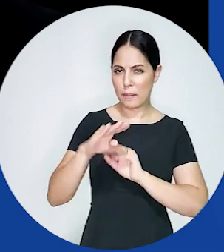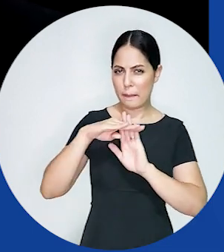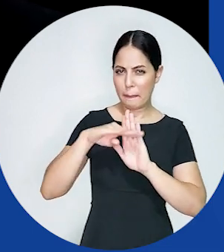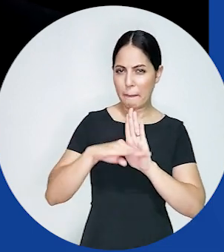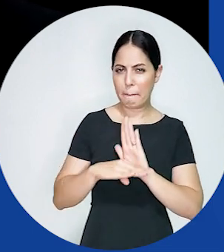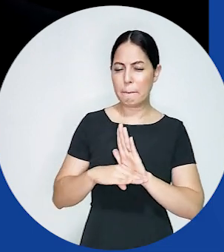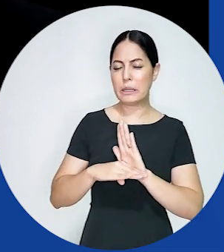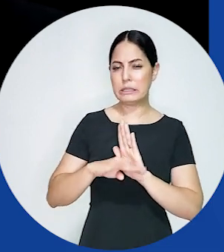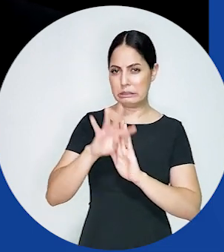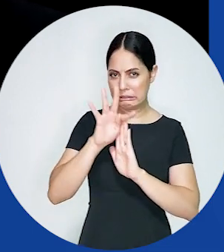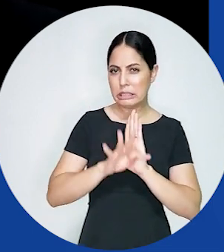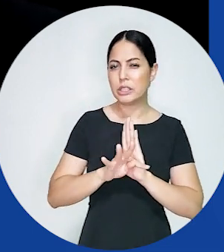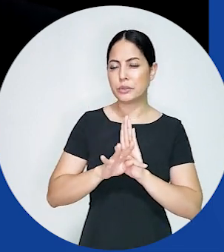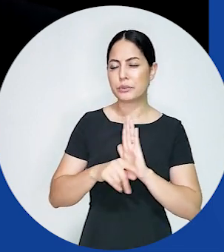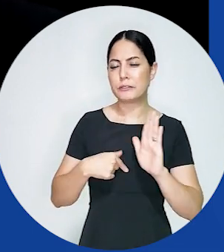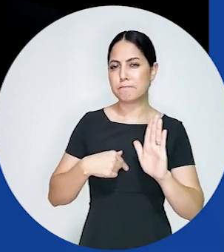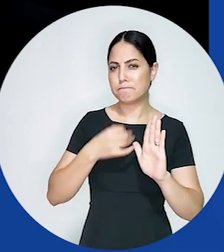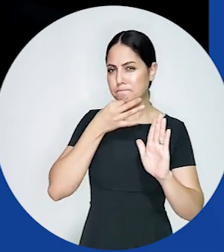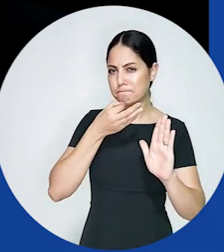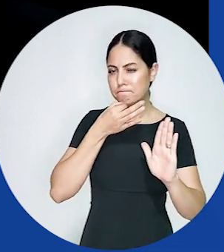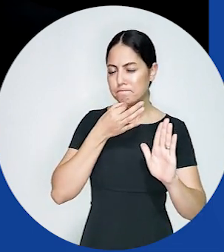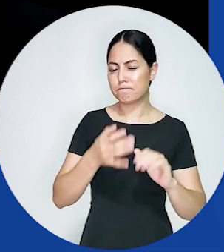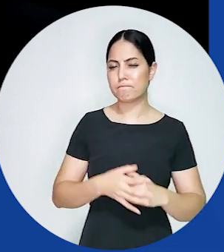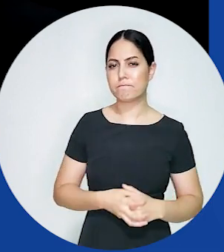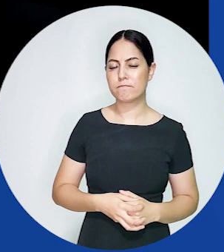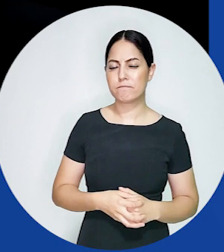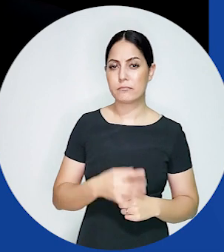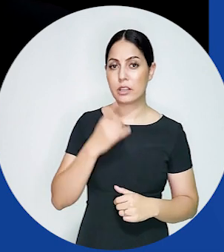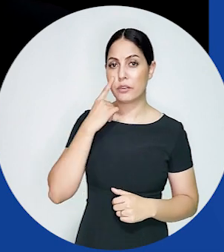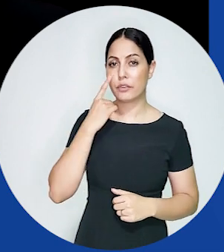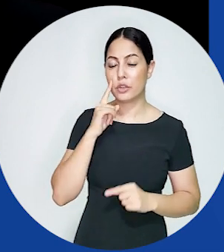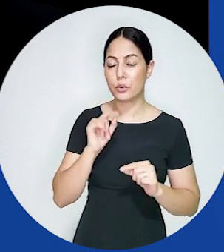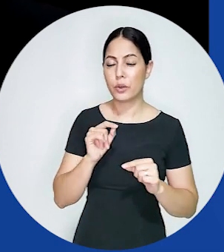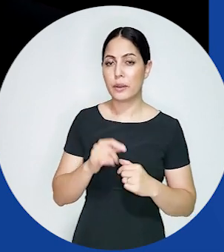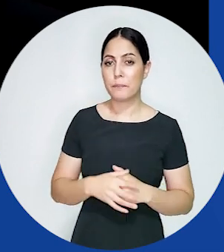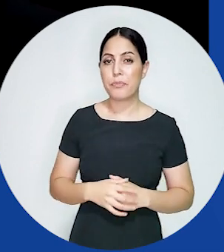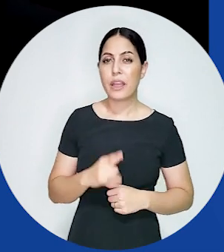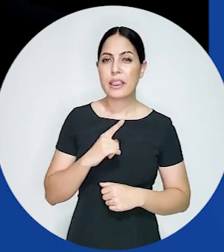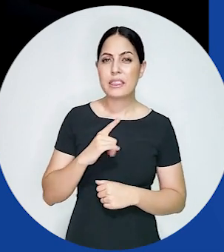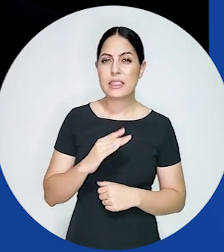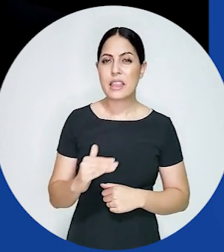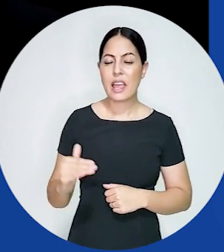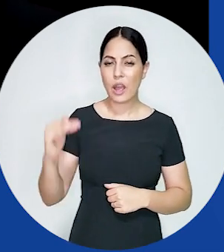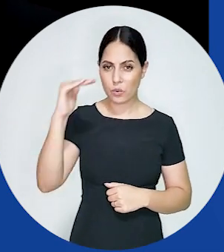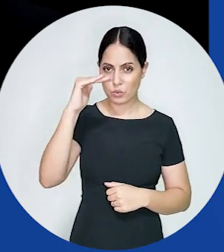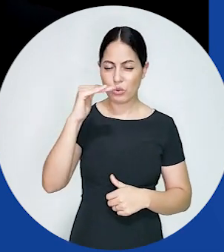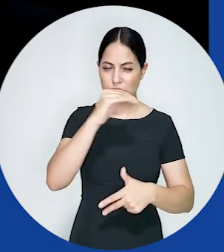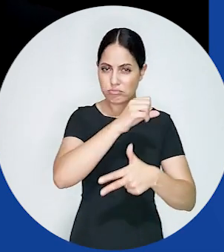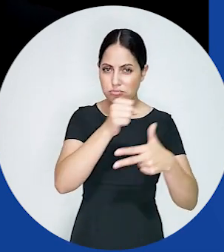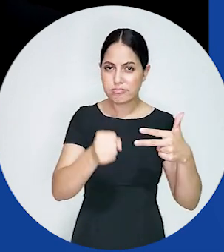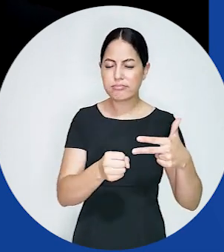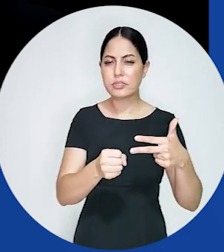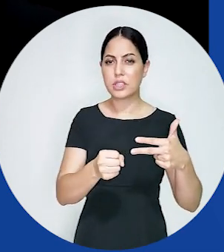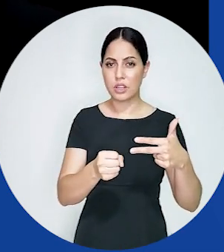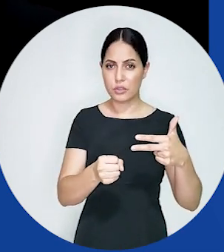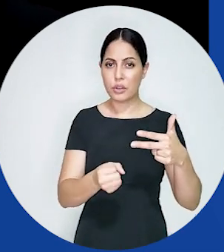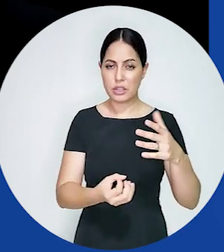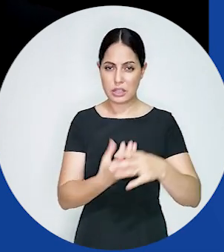viciado no texto constitucional, né? Eu sempre acho que, eu já acabei de dizer, né, que as autoridades